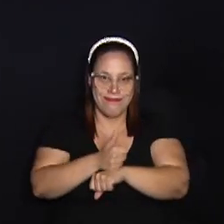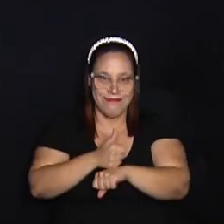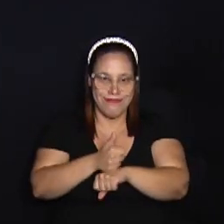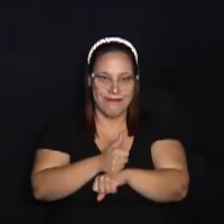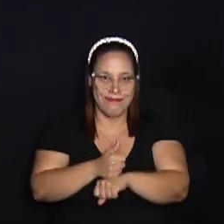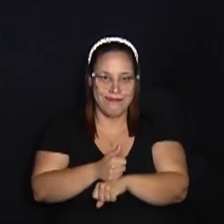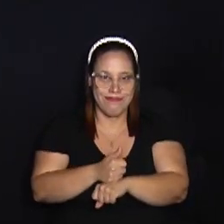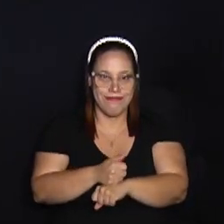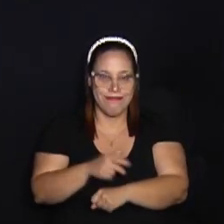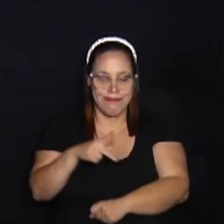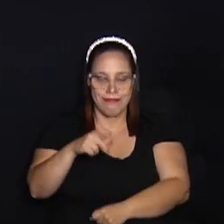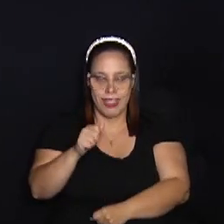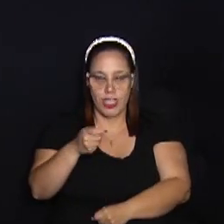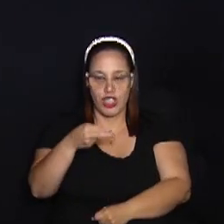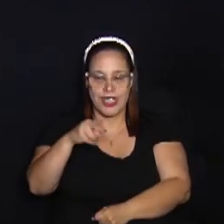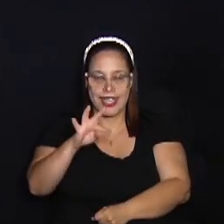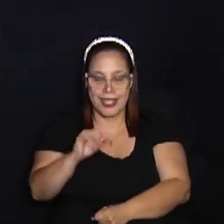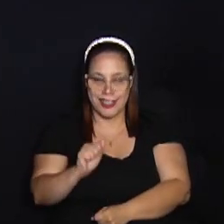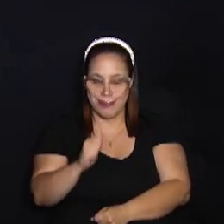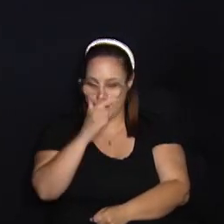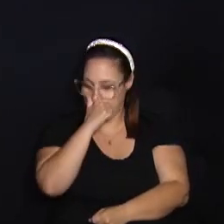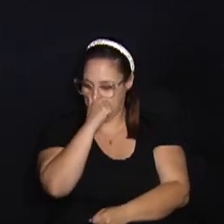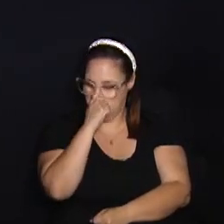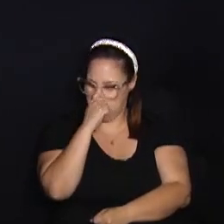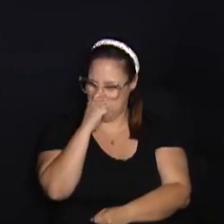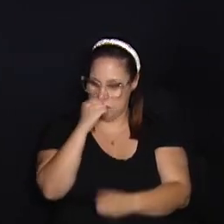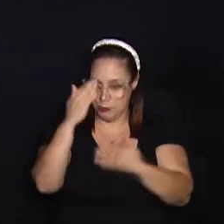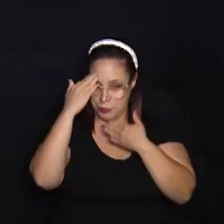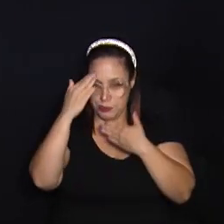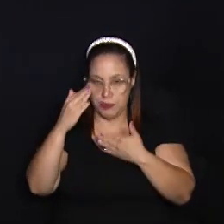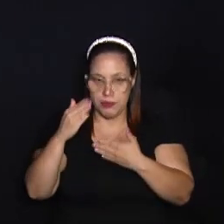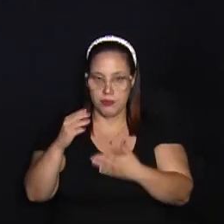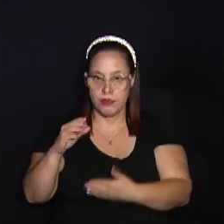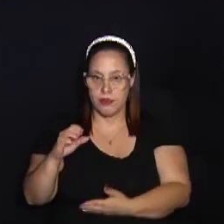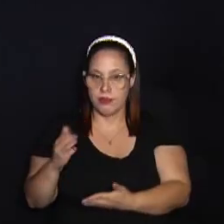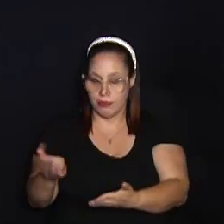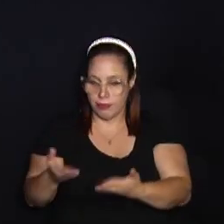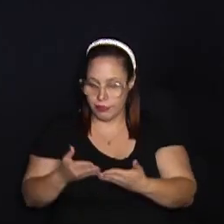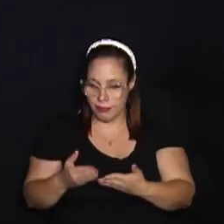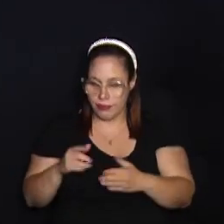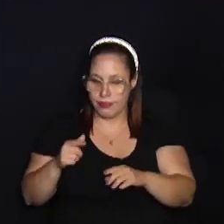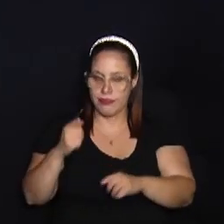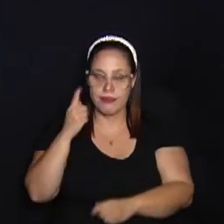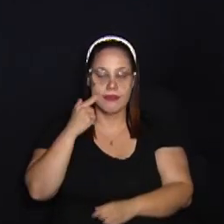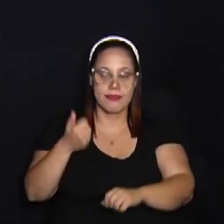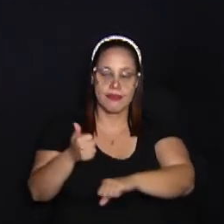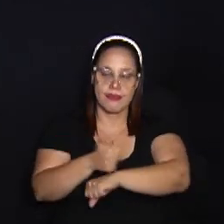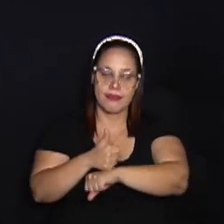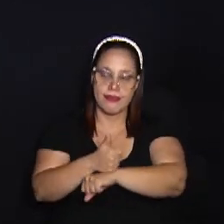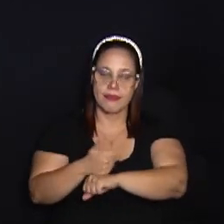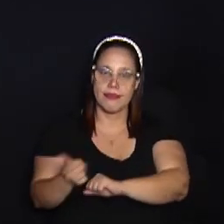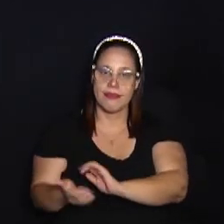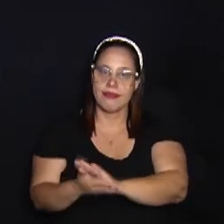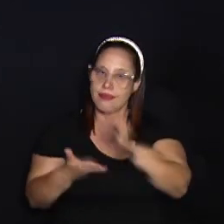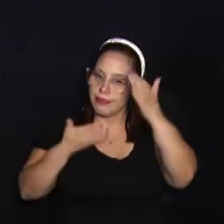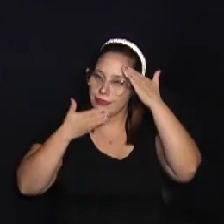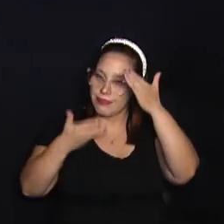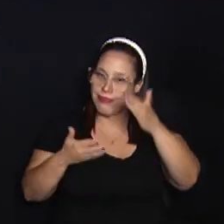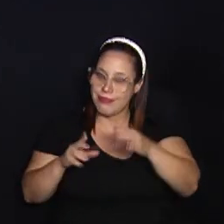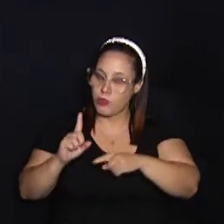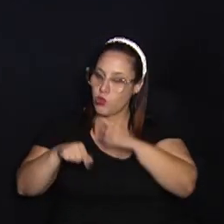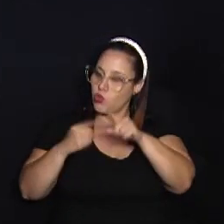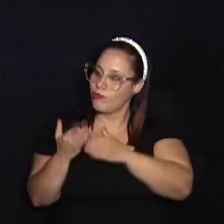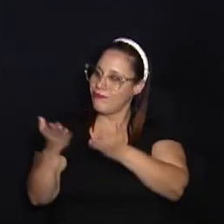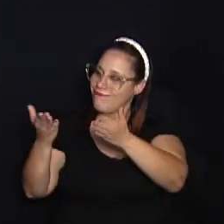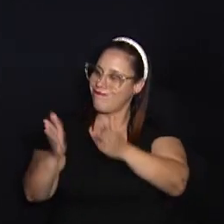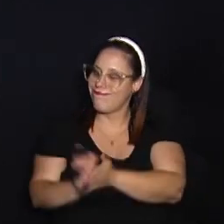um profissional? Ser um paisagista, né? Quero agradecer a sua participação com a gente aqui no Se Liga na Profissão. Muito obrigada